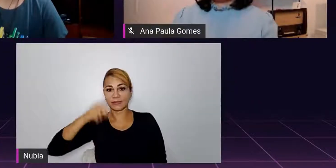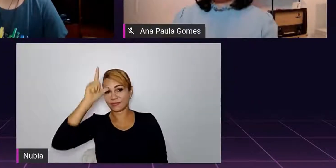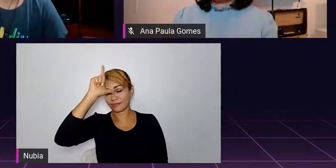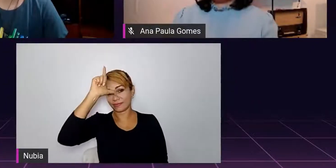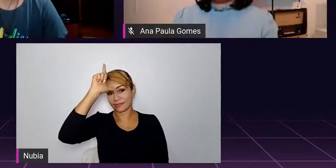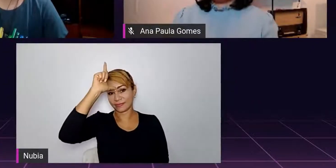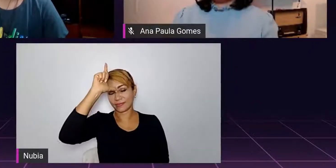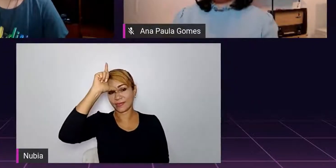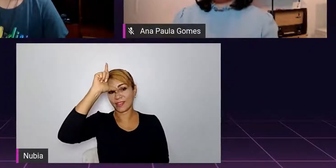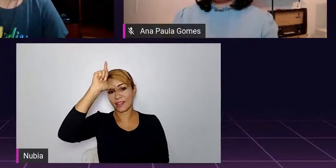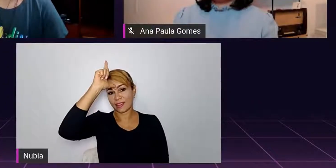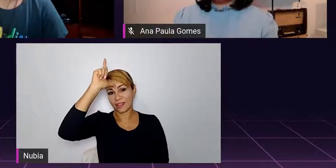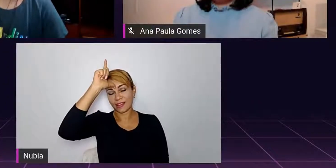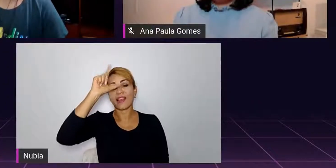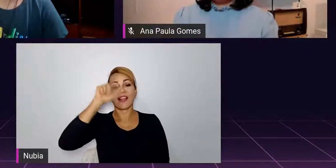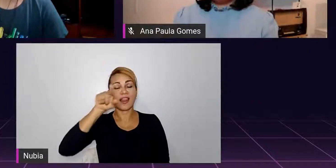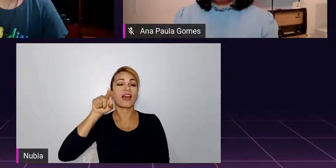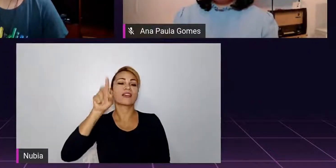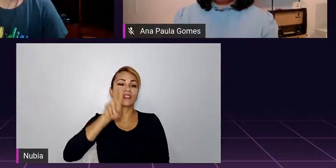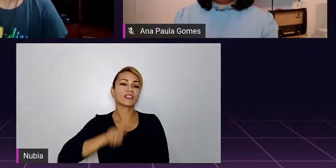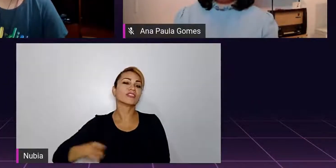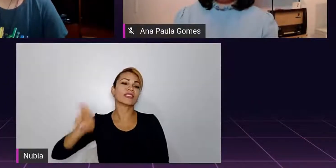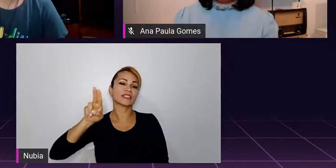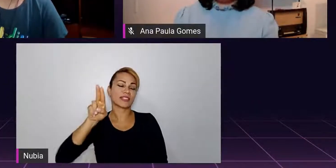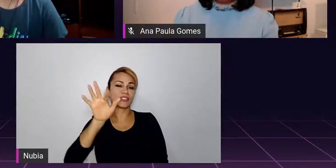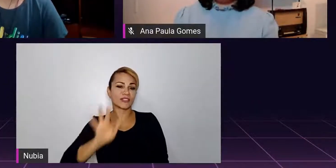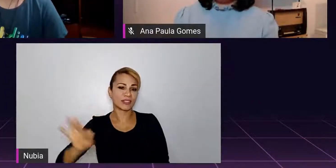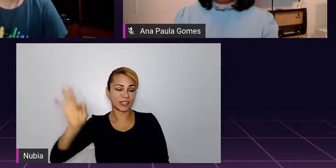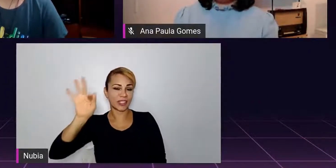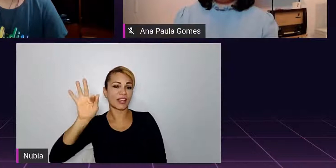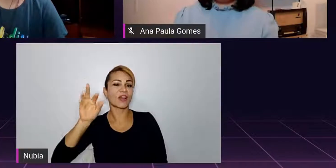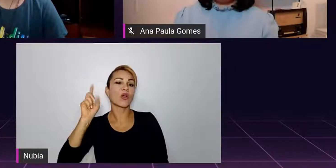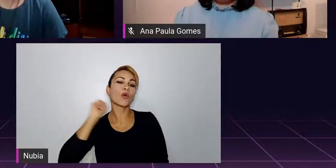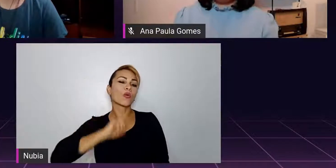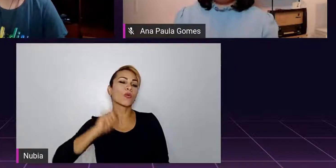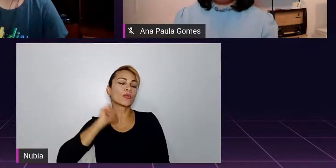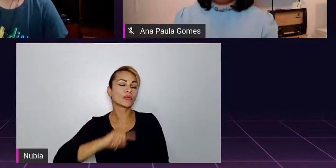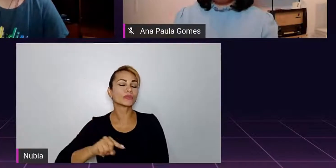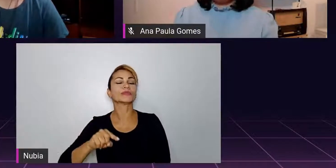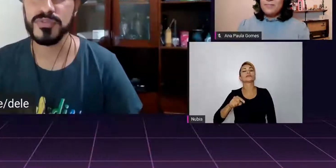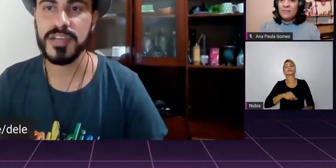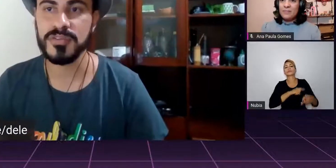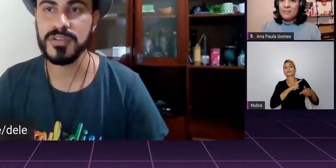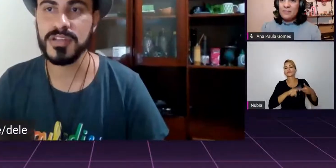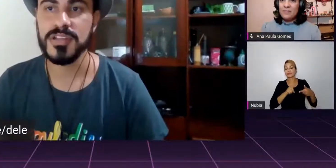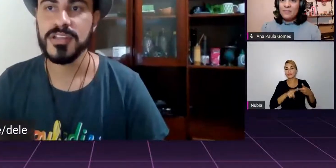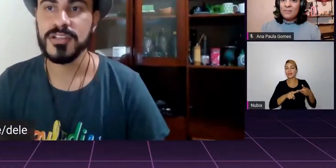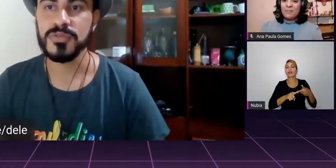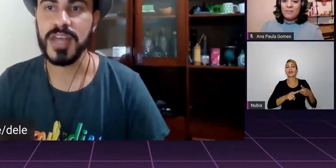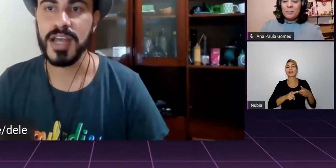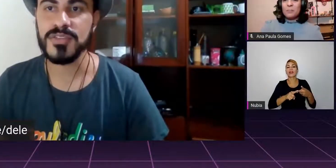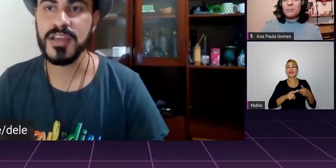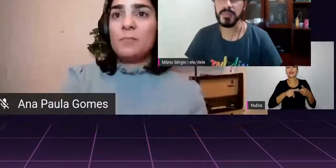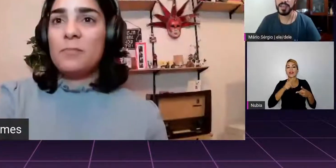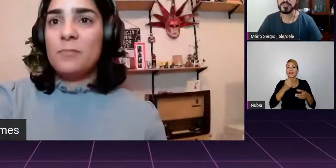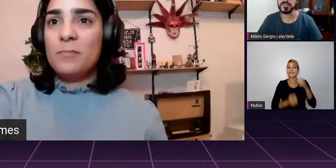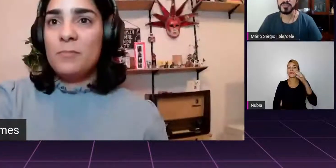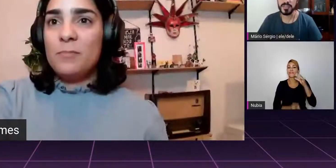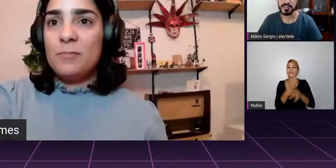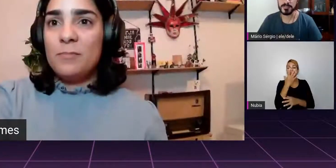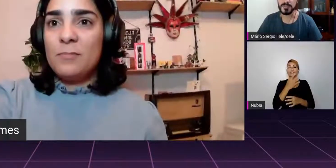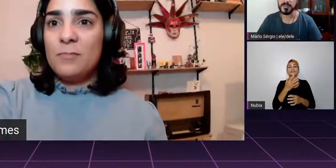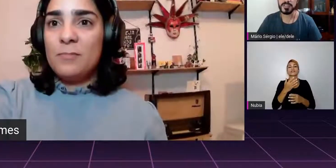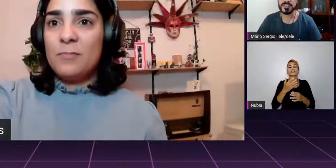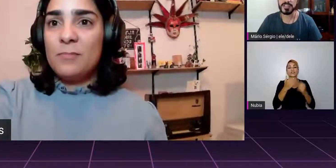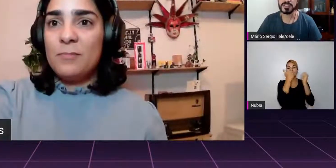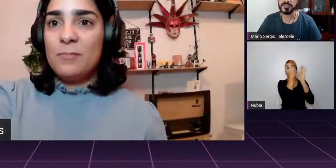de Minas Gerais, embaixadora de inovação cívica na Open Knowledge Brasil e fundadora do Dados Abertos